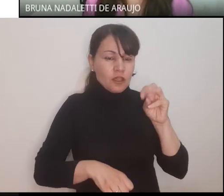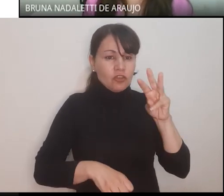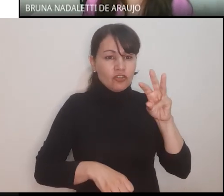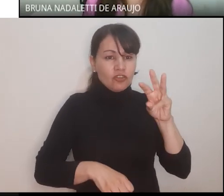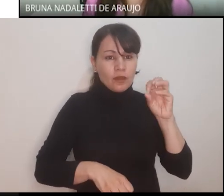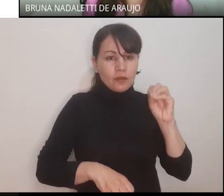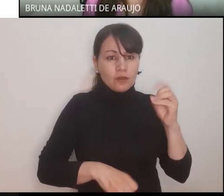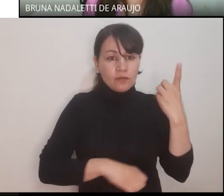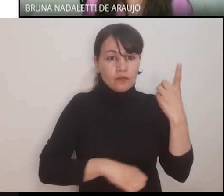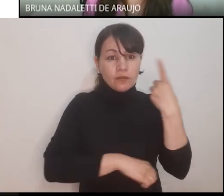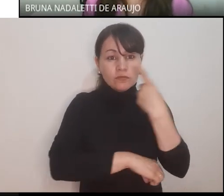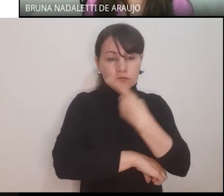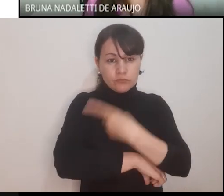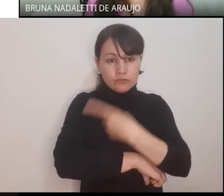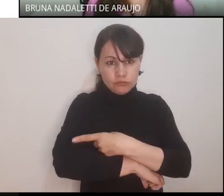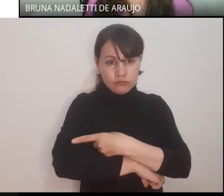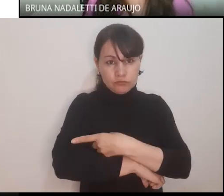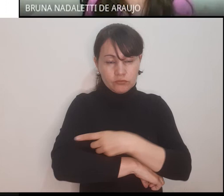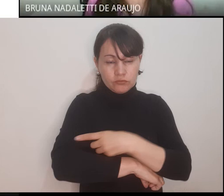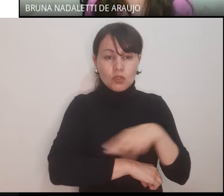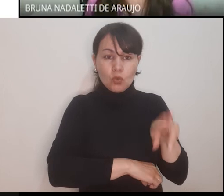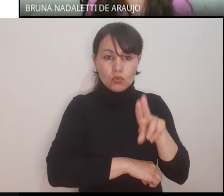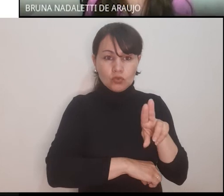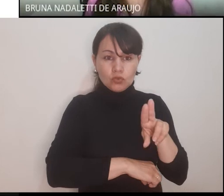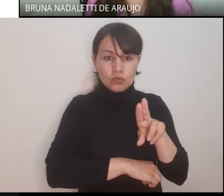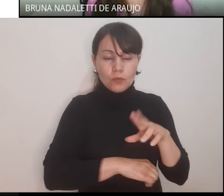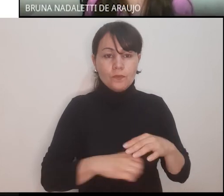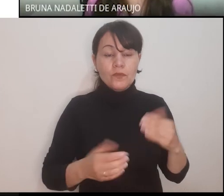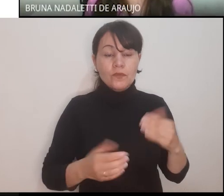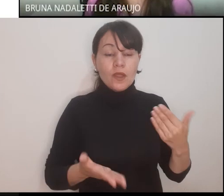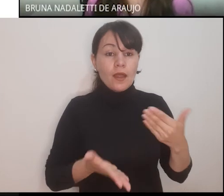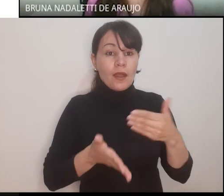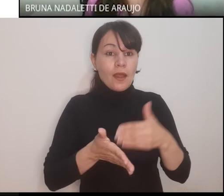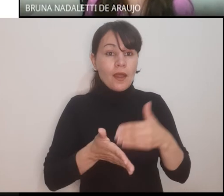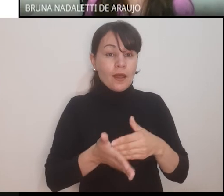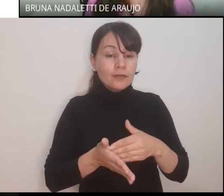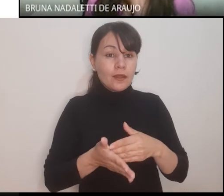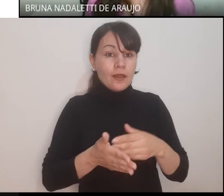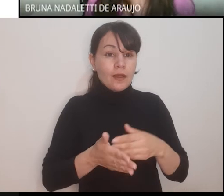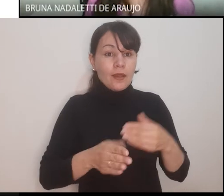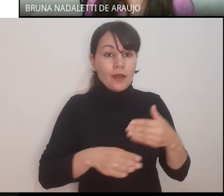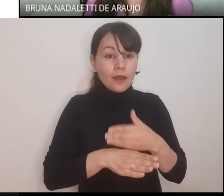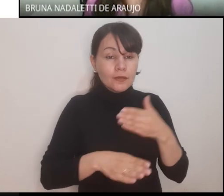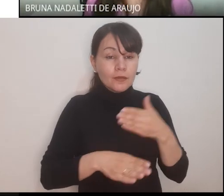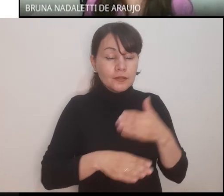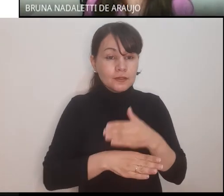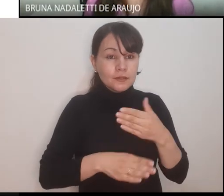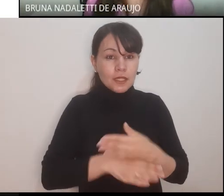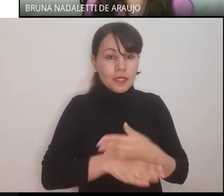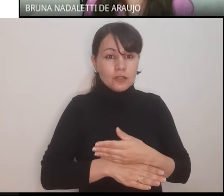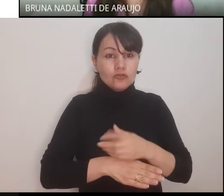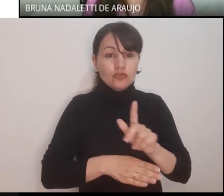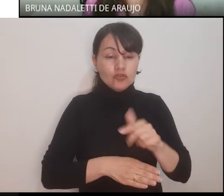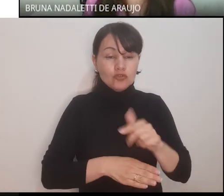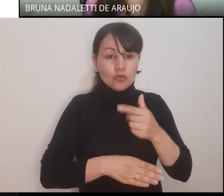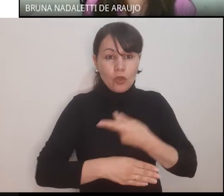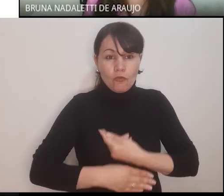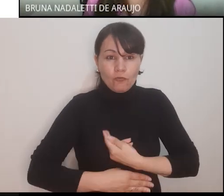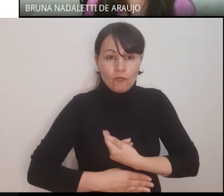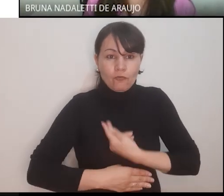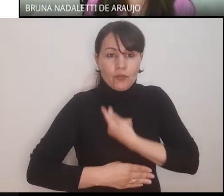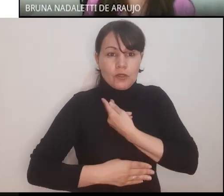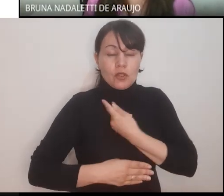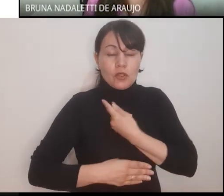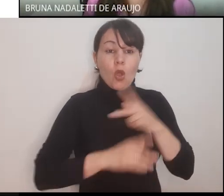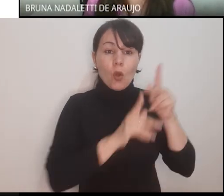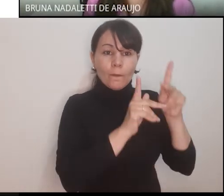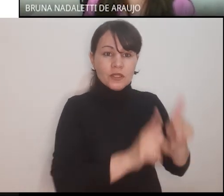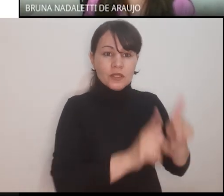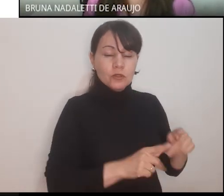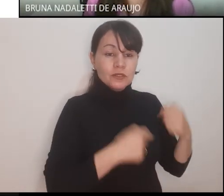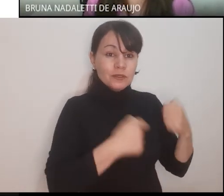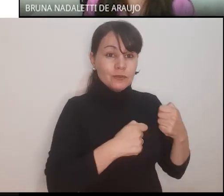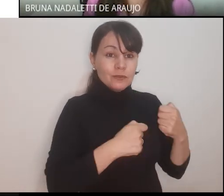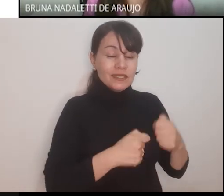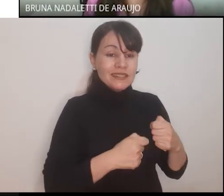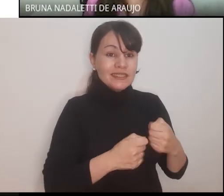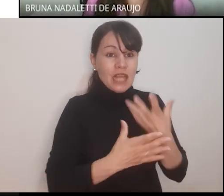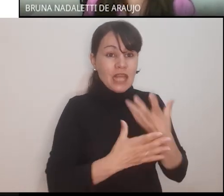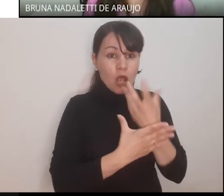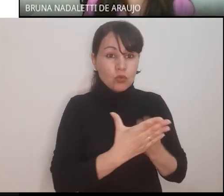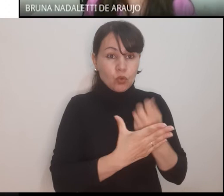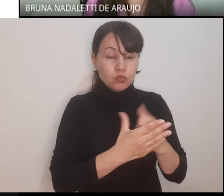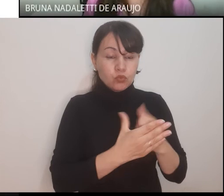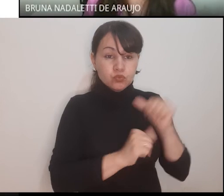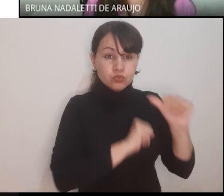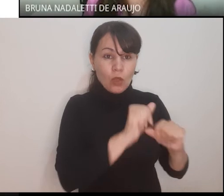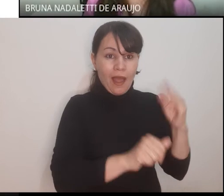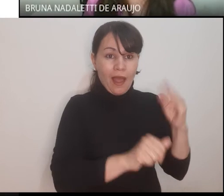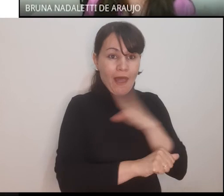seria o recomendado, até a maturação de uma fístula ou em pacientes que necessitam de diálise de emergência